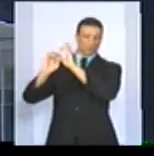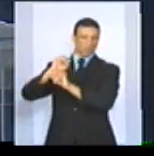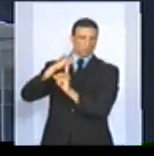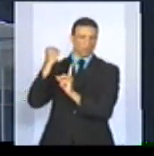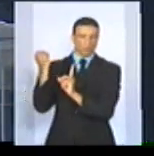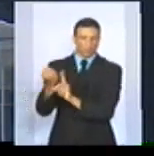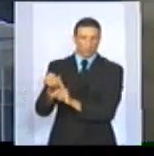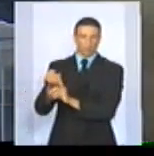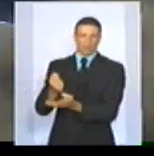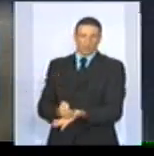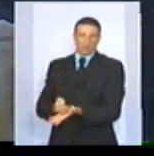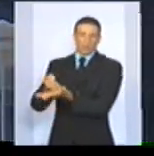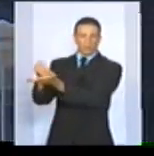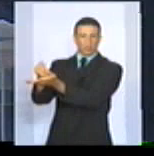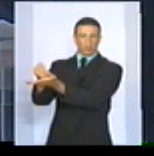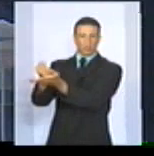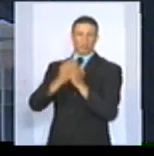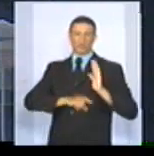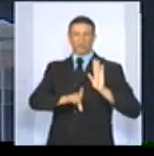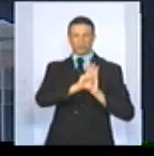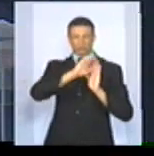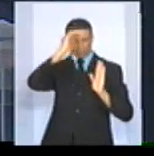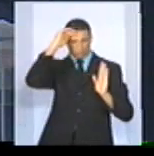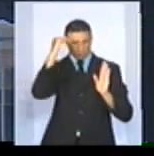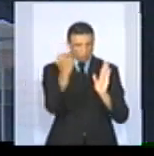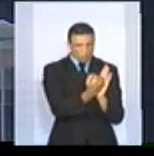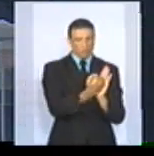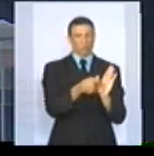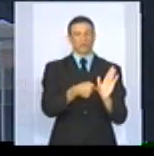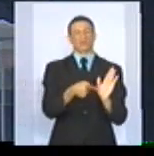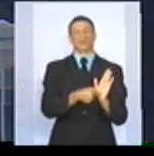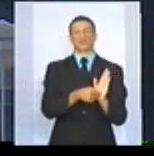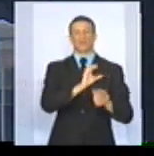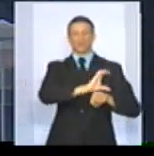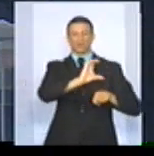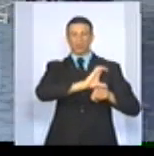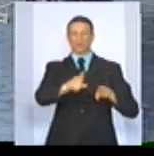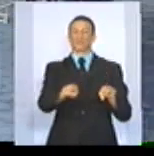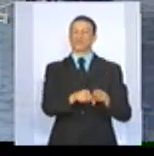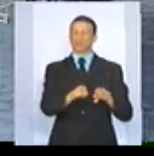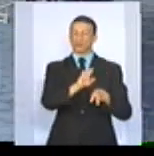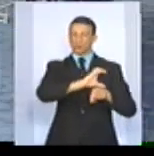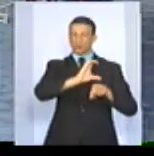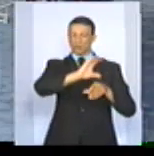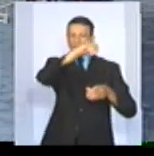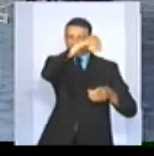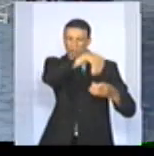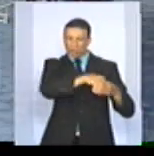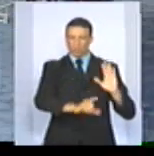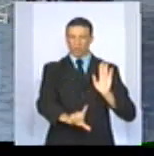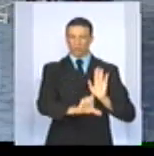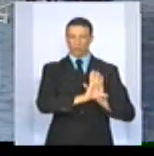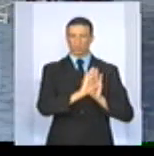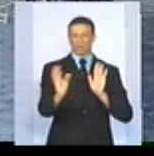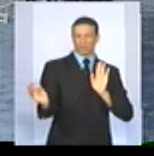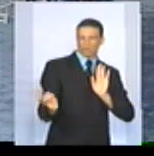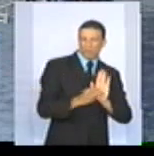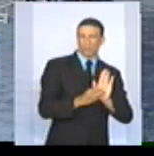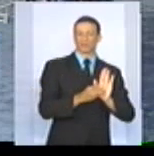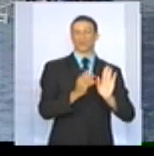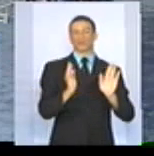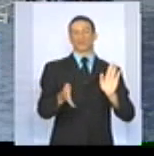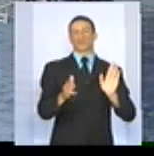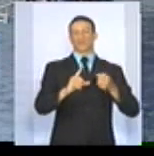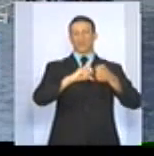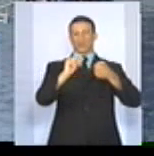se submete aos princípios e restrições já previstos na Constituição e dá total abrigo à lei, notadamente os artigos